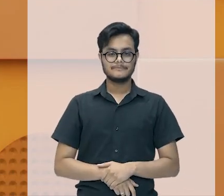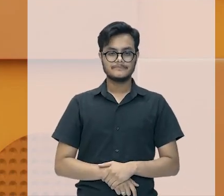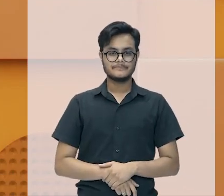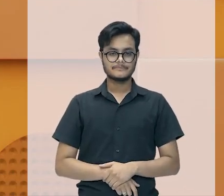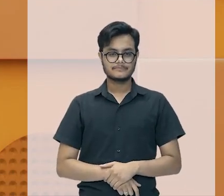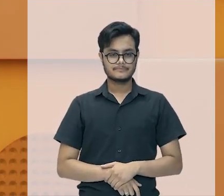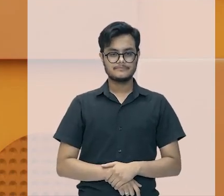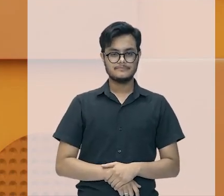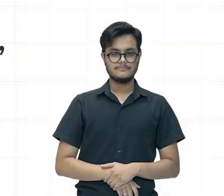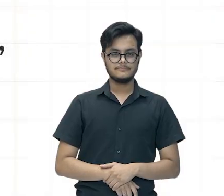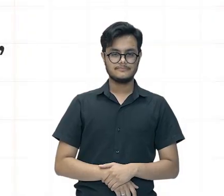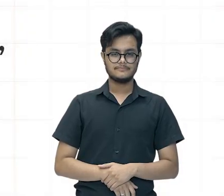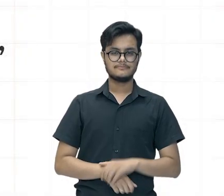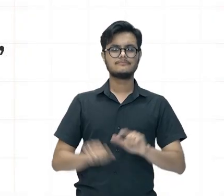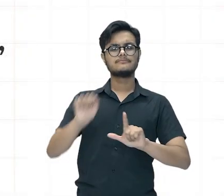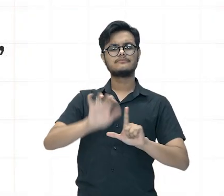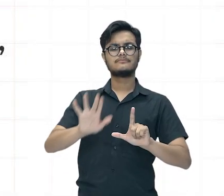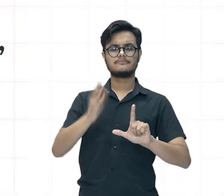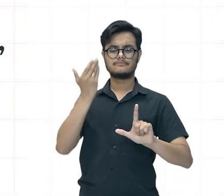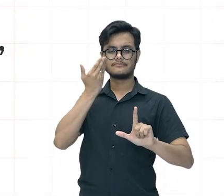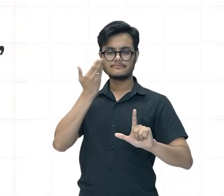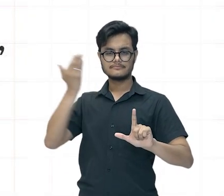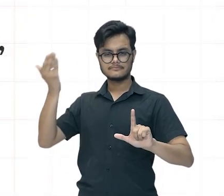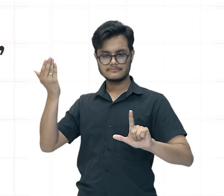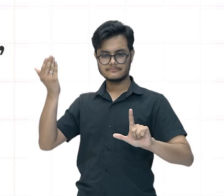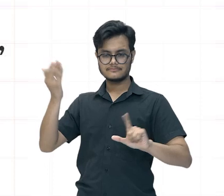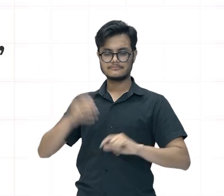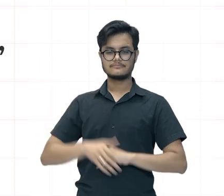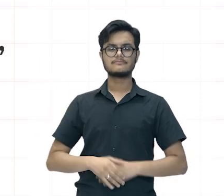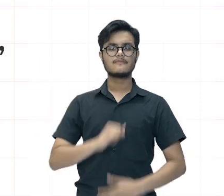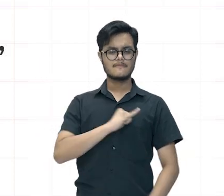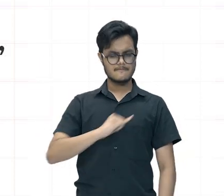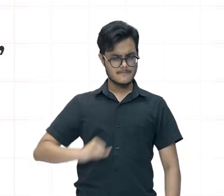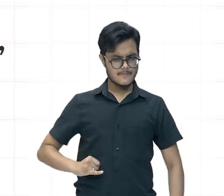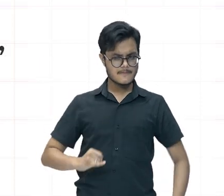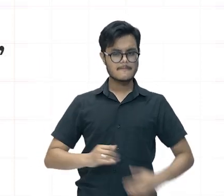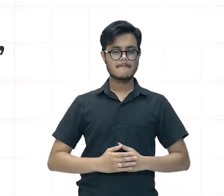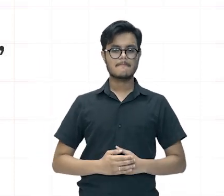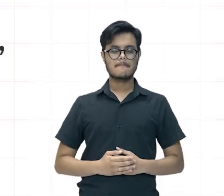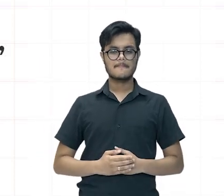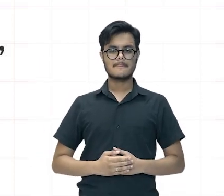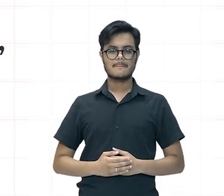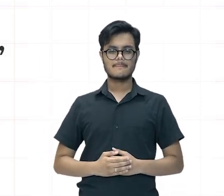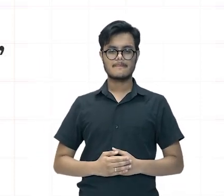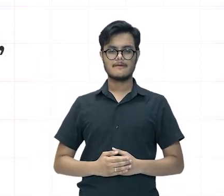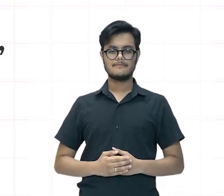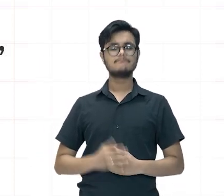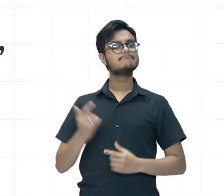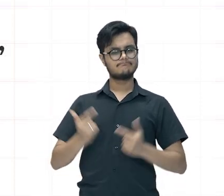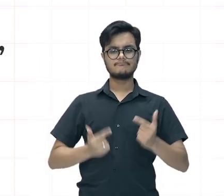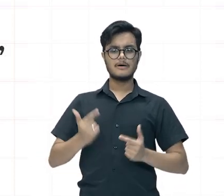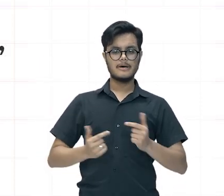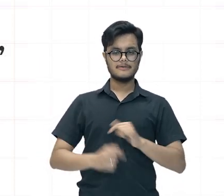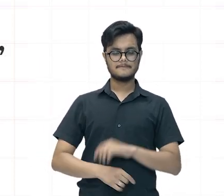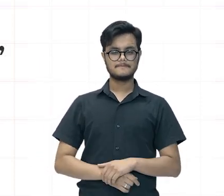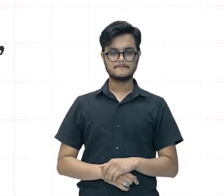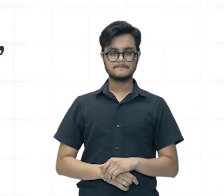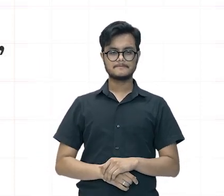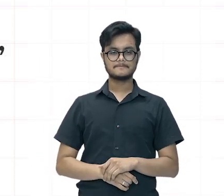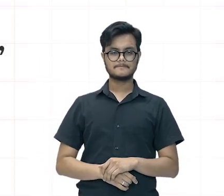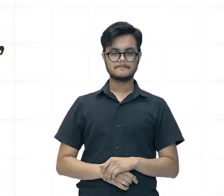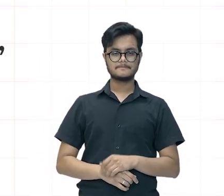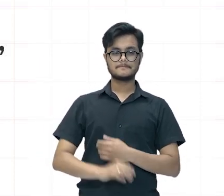acompanha comigo essa linda foto que nós temos dessa imagem. Na Idade Medieval, a gente tem, então, essa parte da servidão. O regime de servidão,